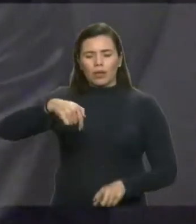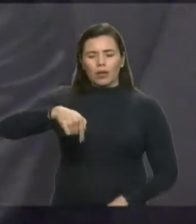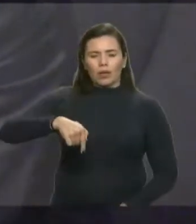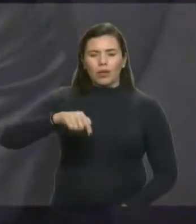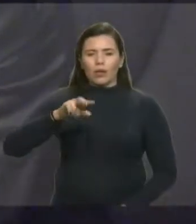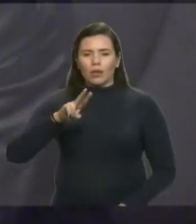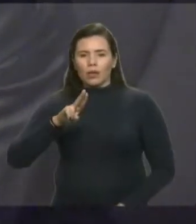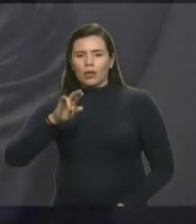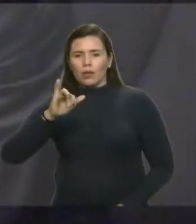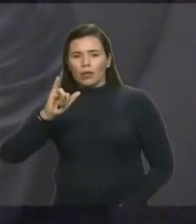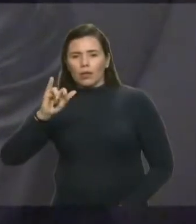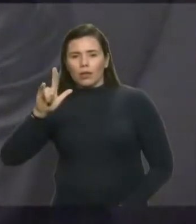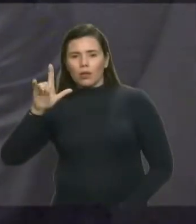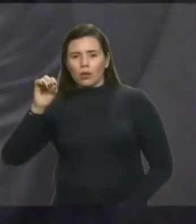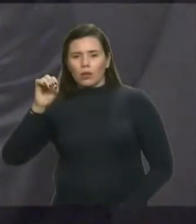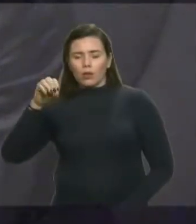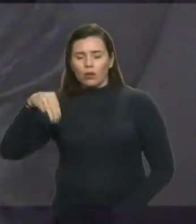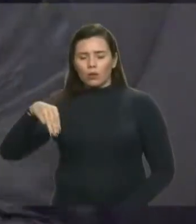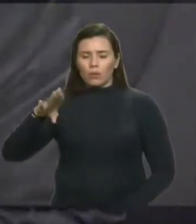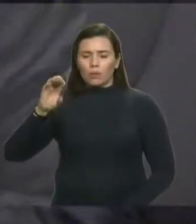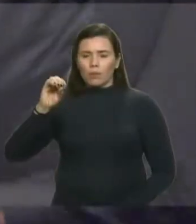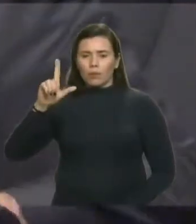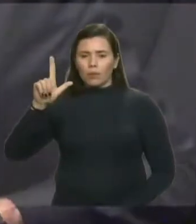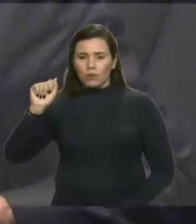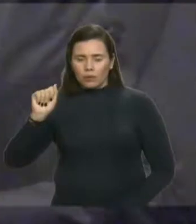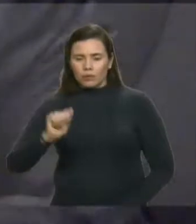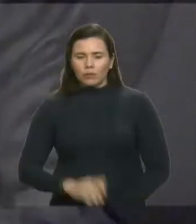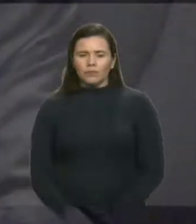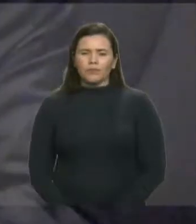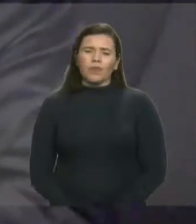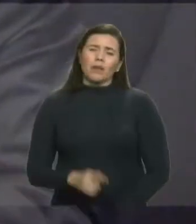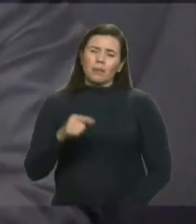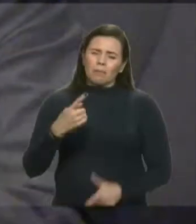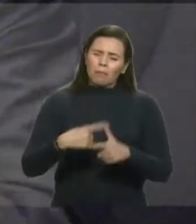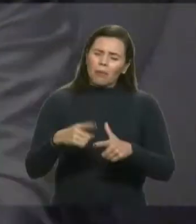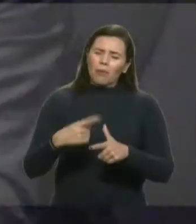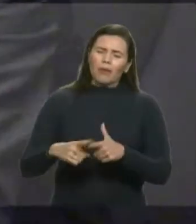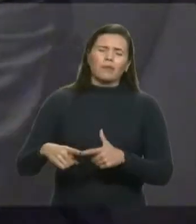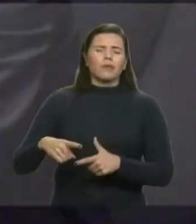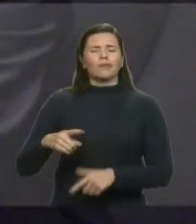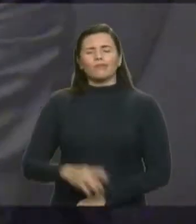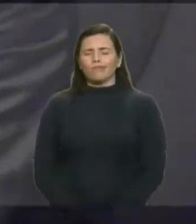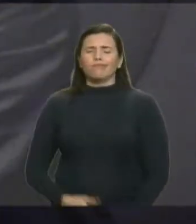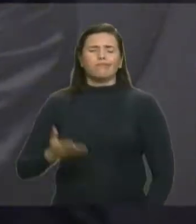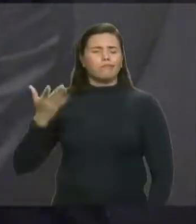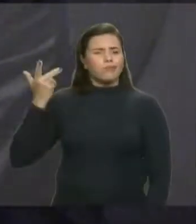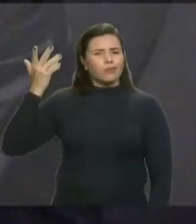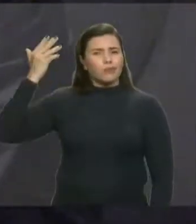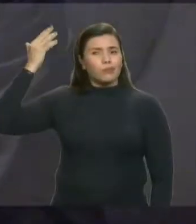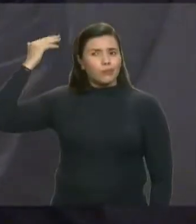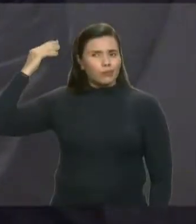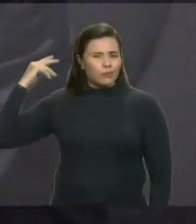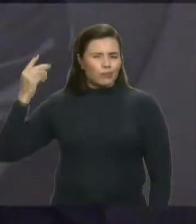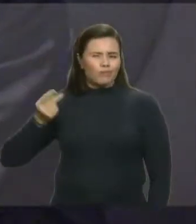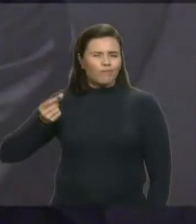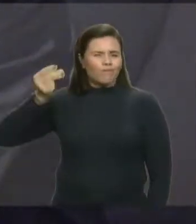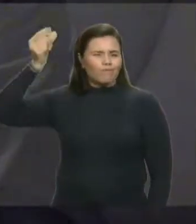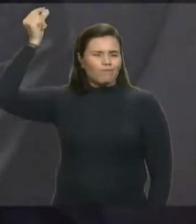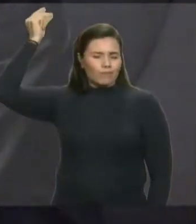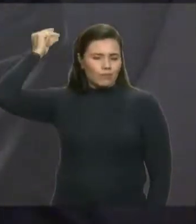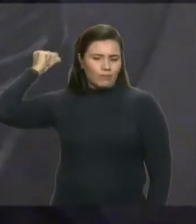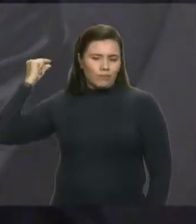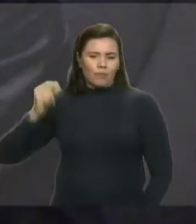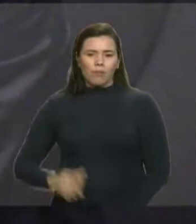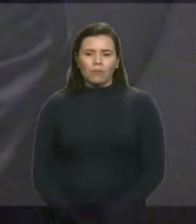sai governo, e todos nas campanhas se utilizam de fazer compromissos para